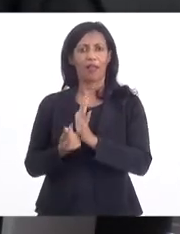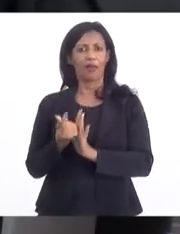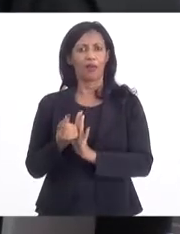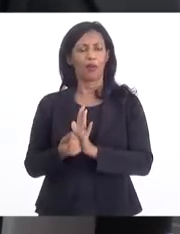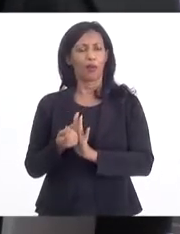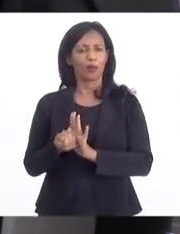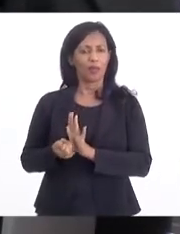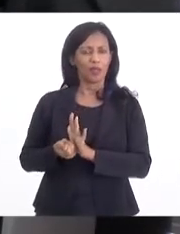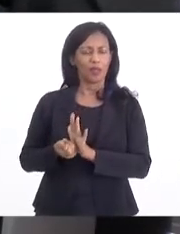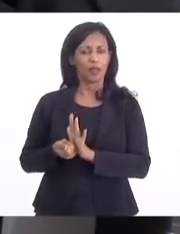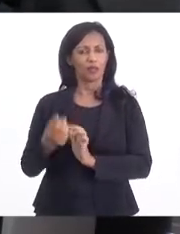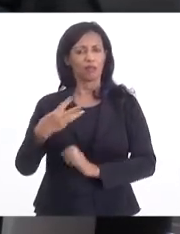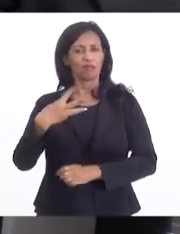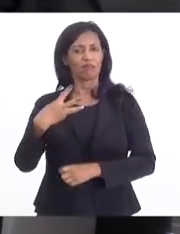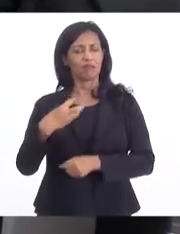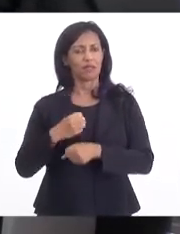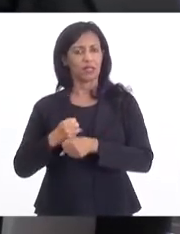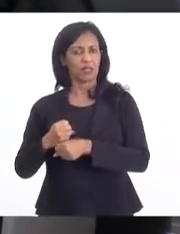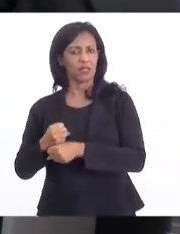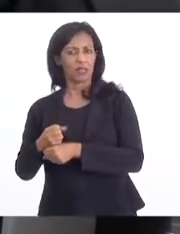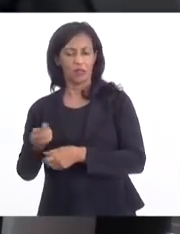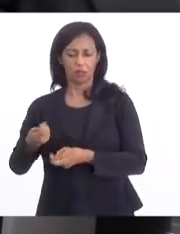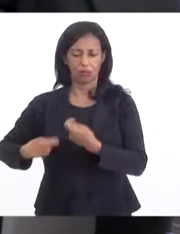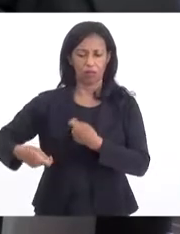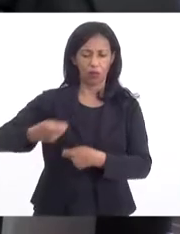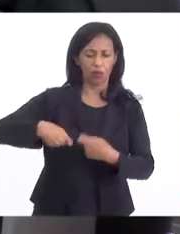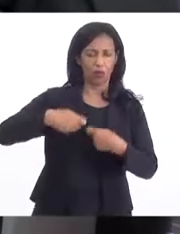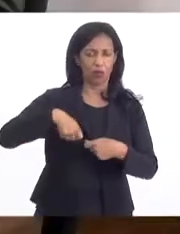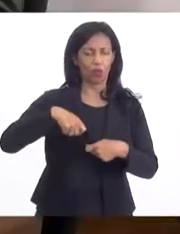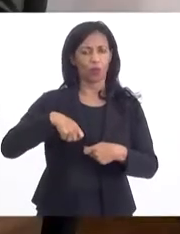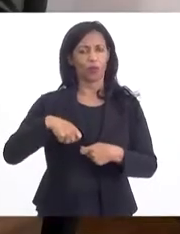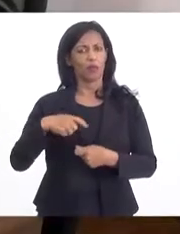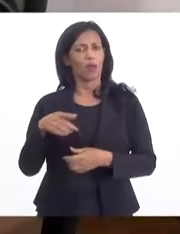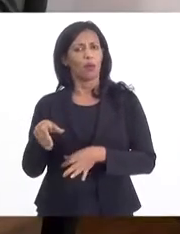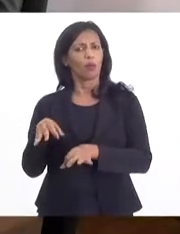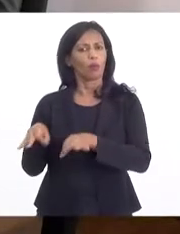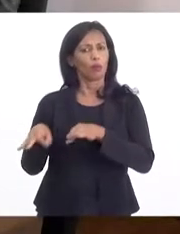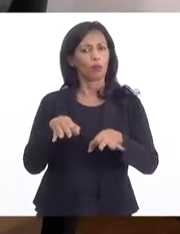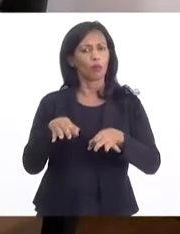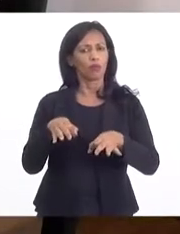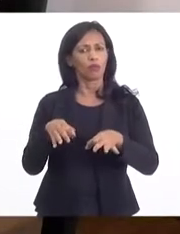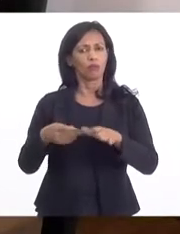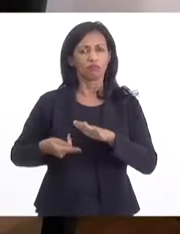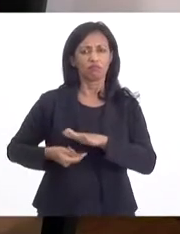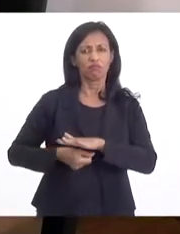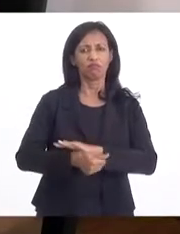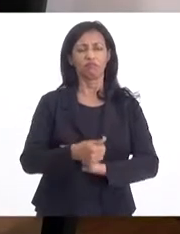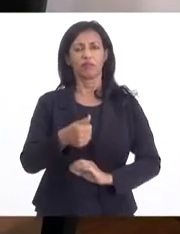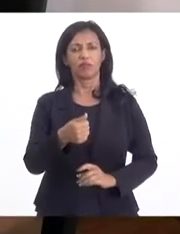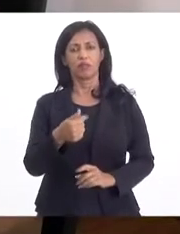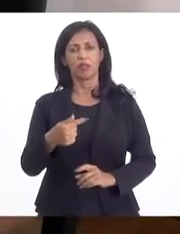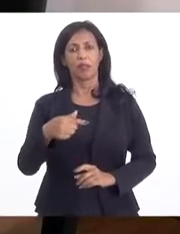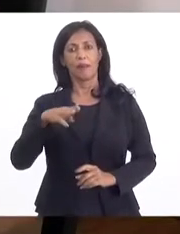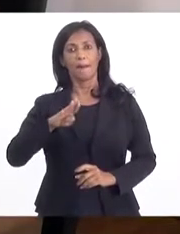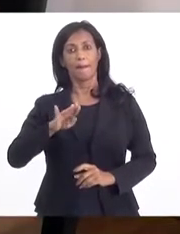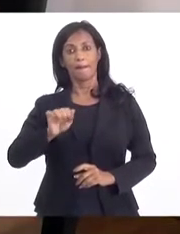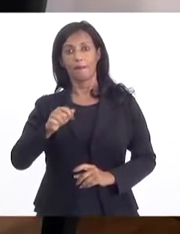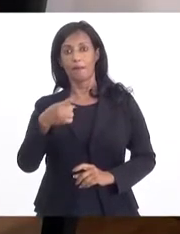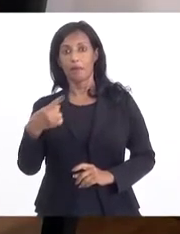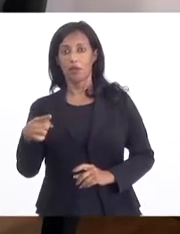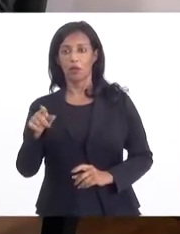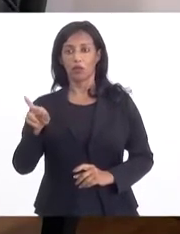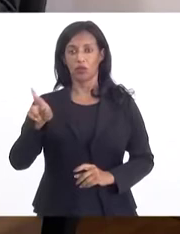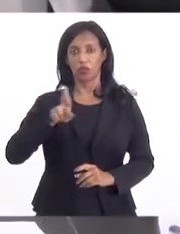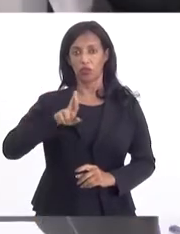próximos 3 anos. O plano prevê investimentos de 17 bilhões de reais